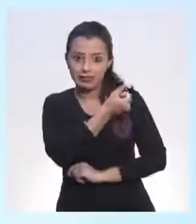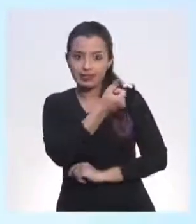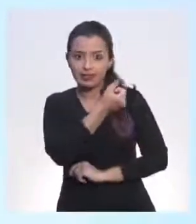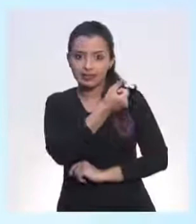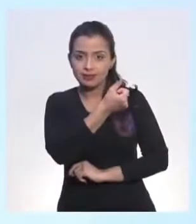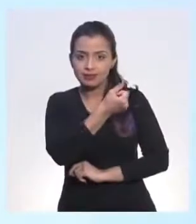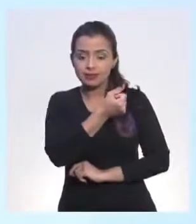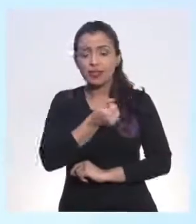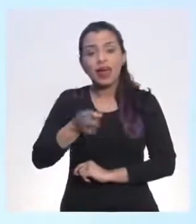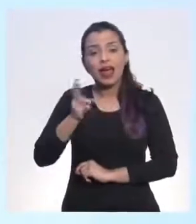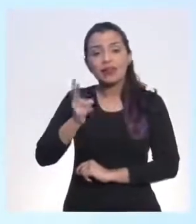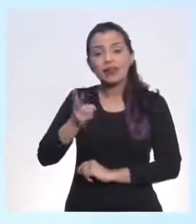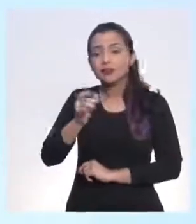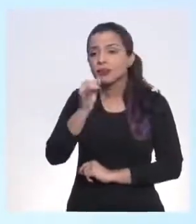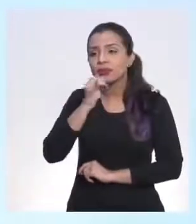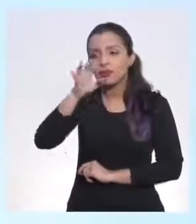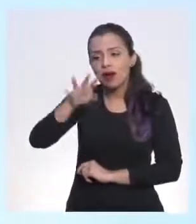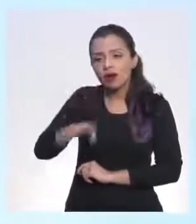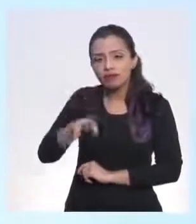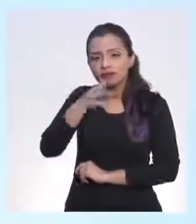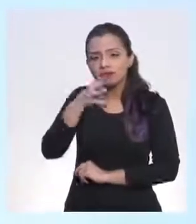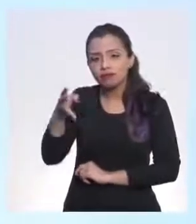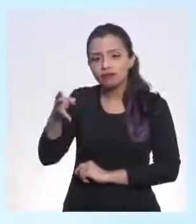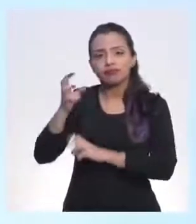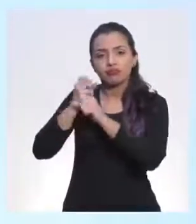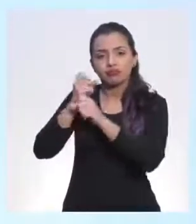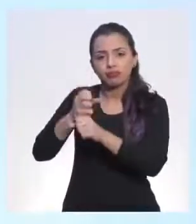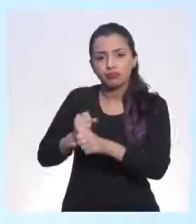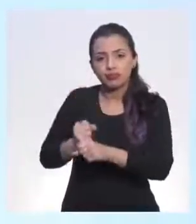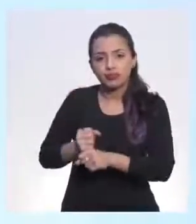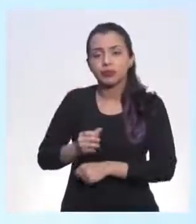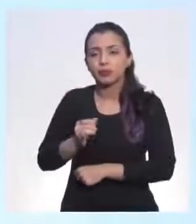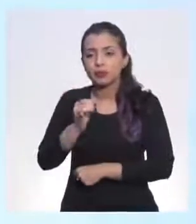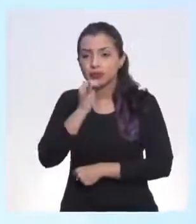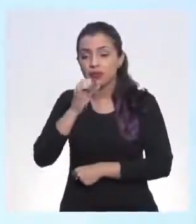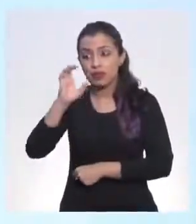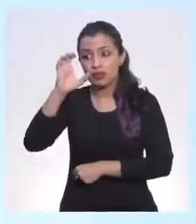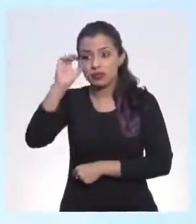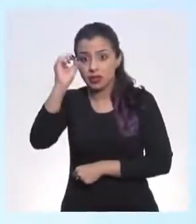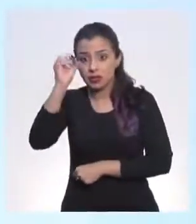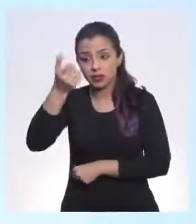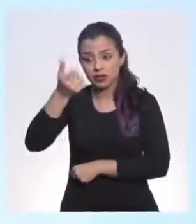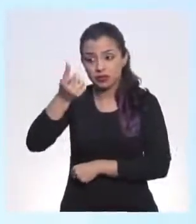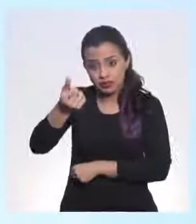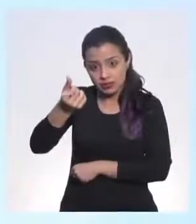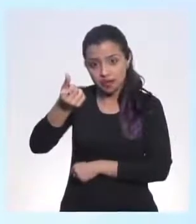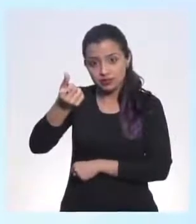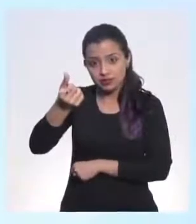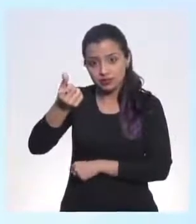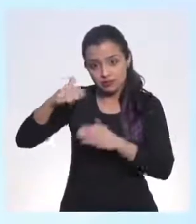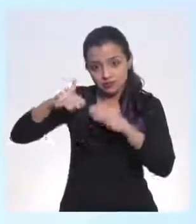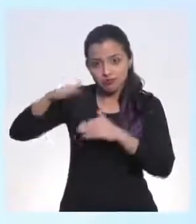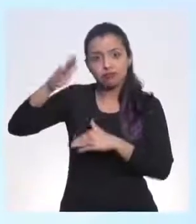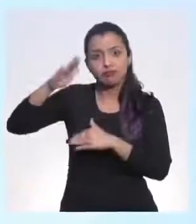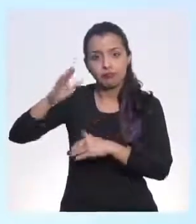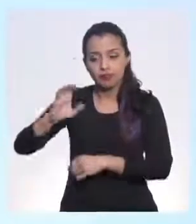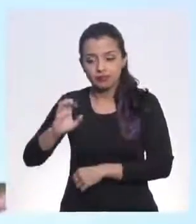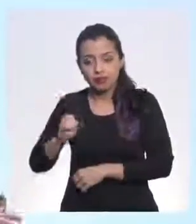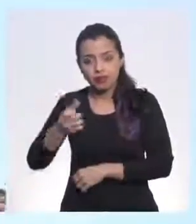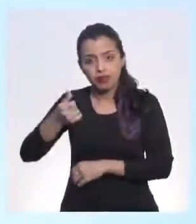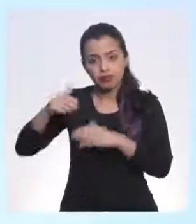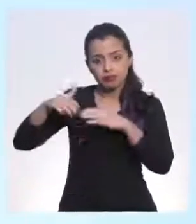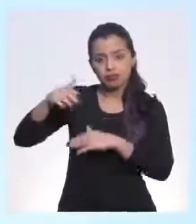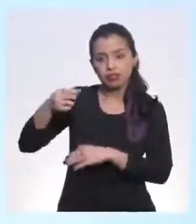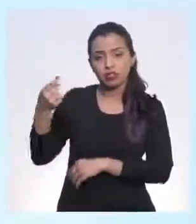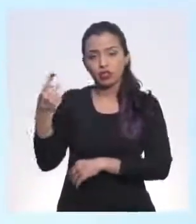de 6 é como se fosse a tabuada. Então, vem o 0, o 6 e aí para cima do 6. 12, 18, 24, assim